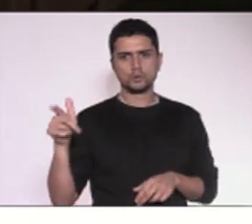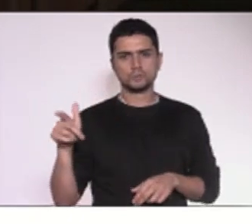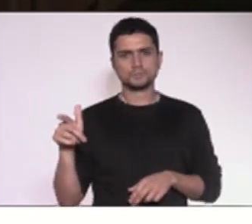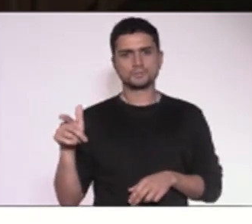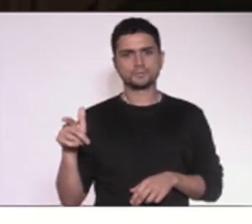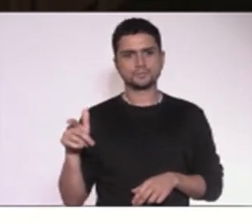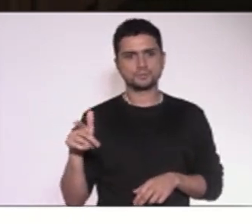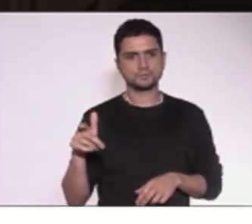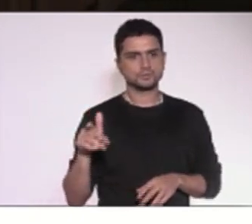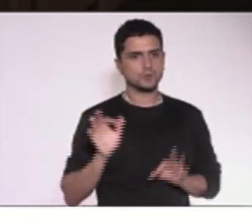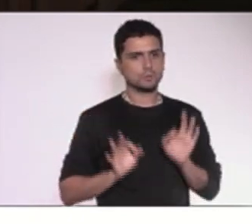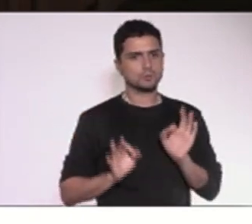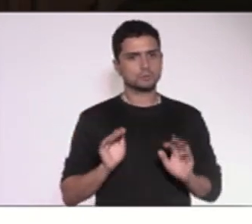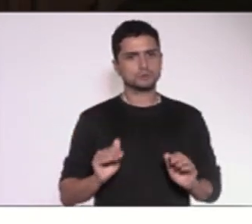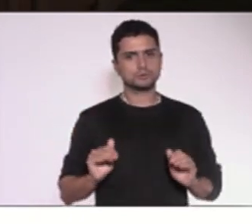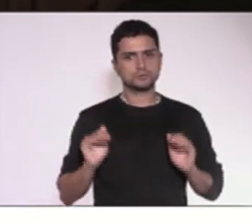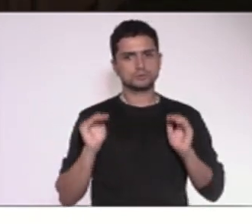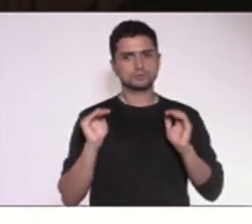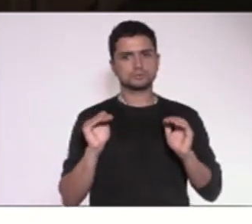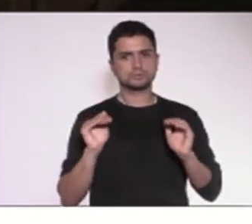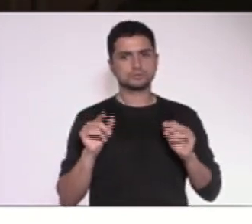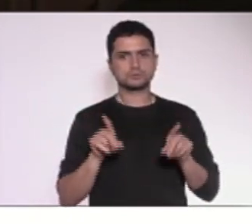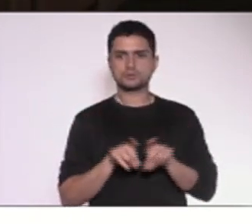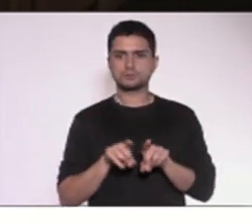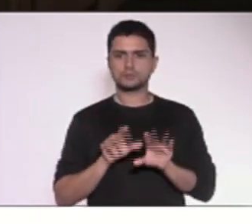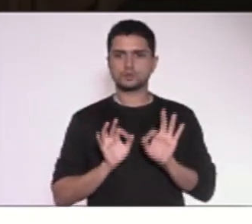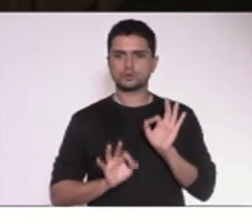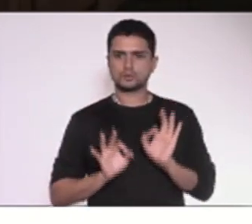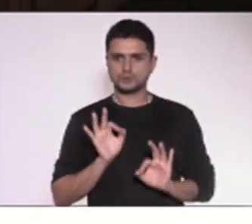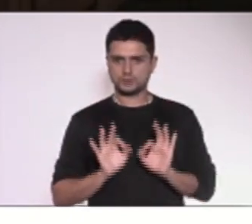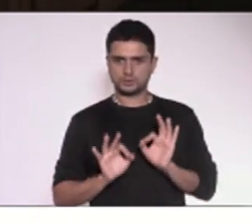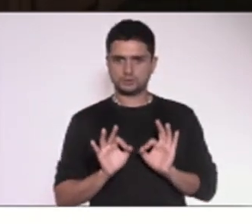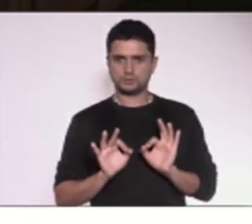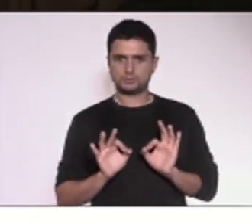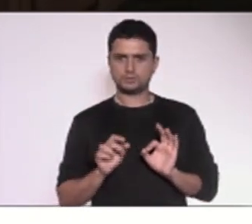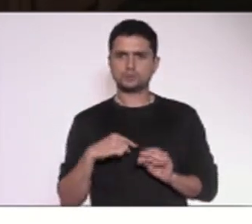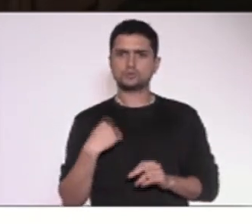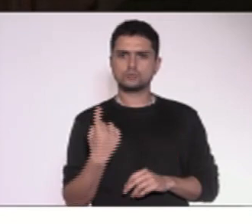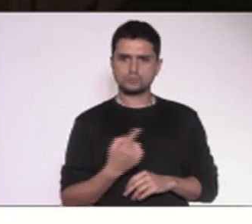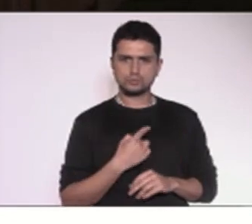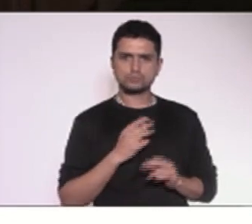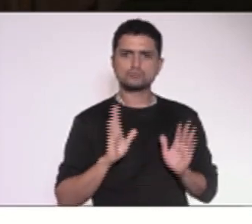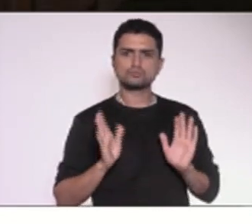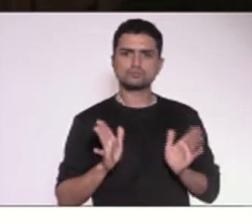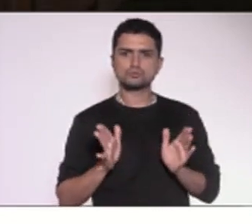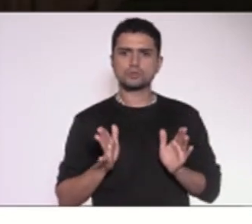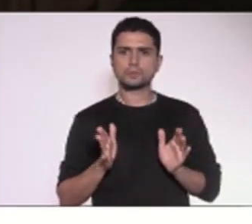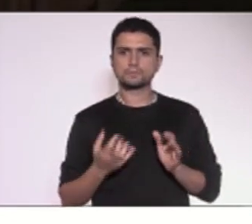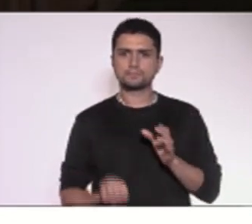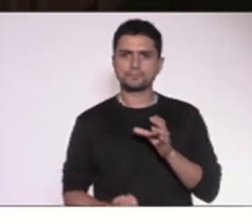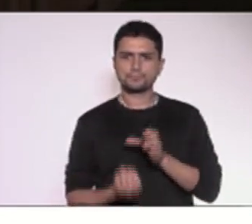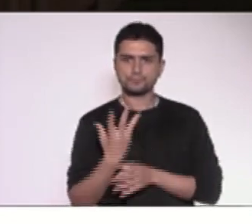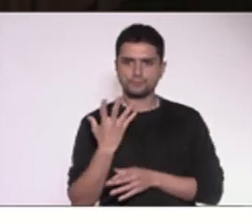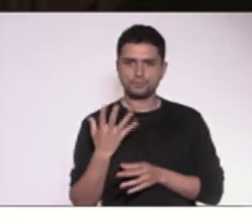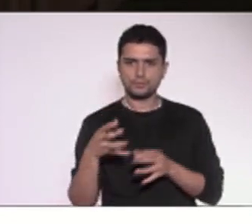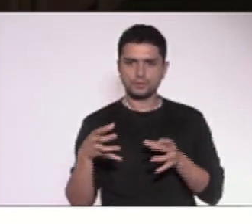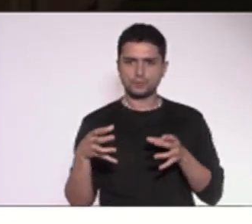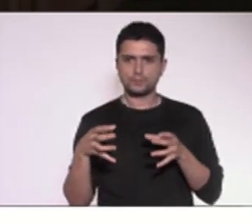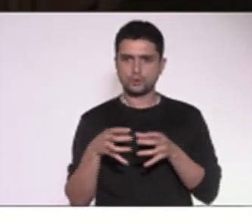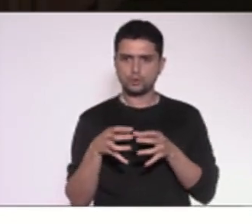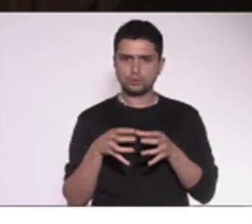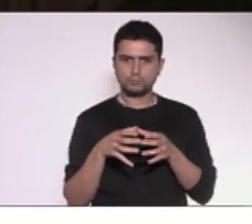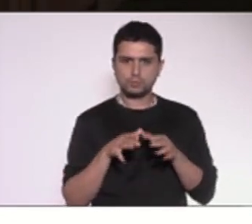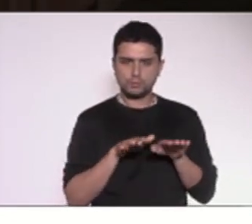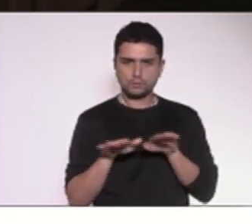juízes. Fomos fundadores do movimento de combate à impunidade, um movimento do